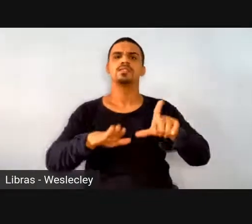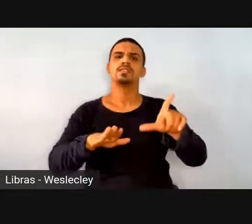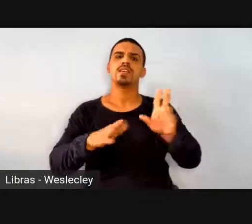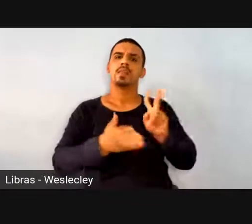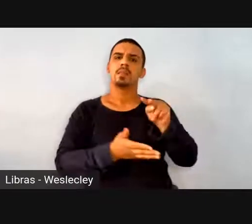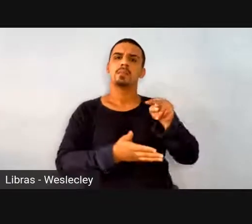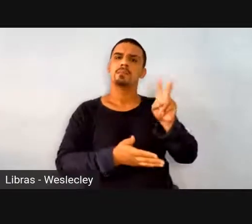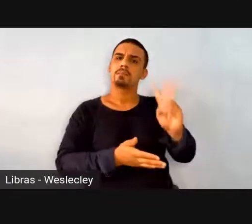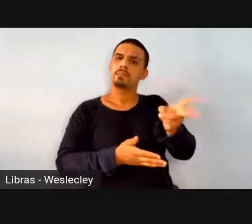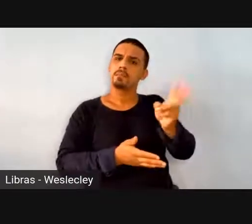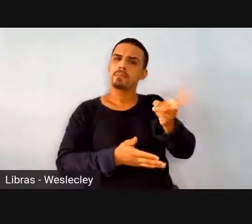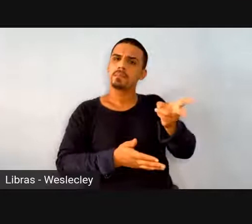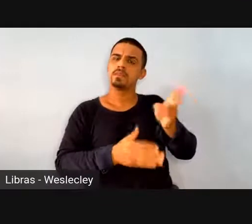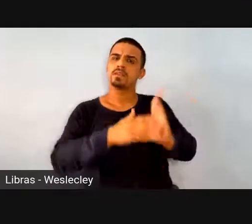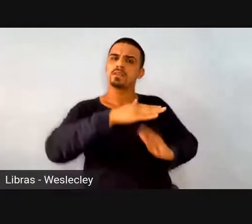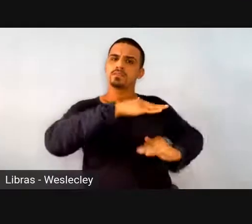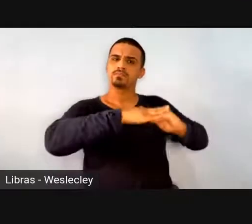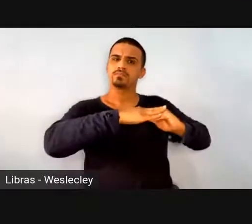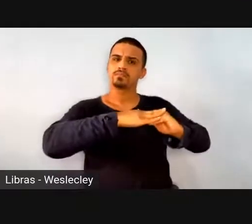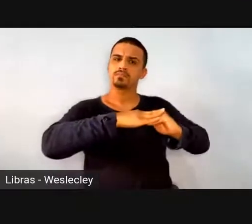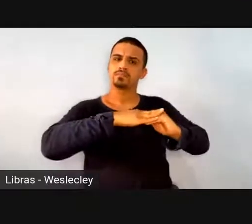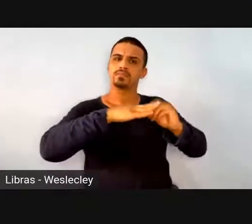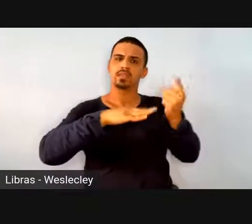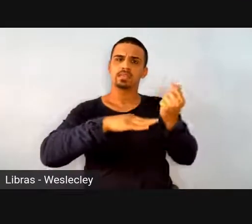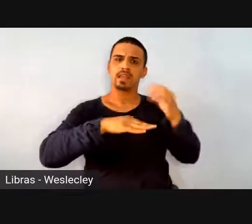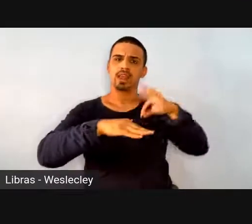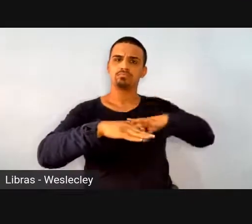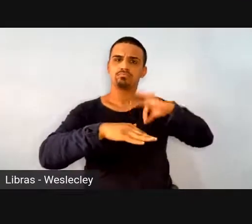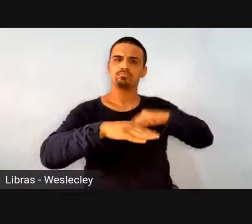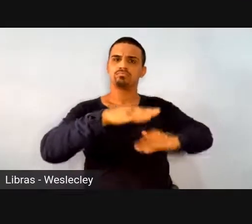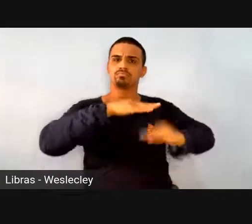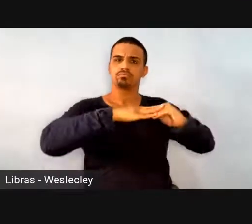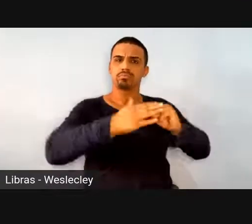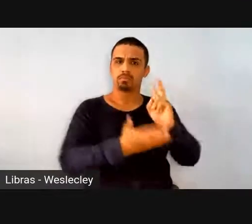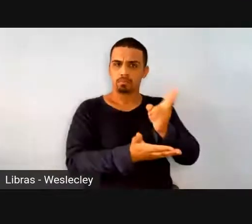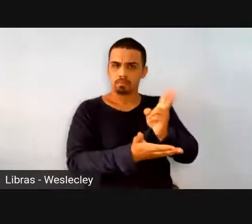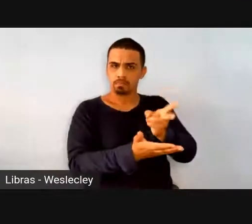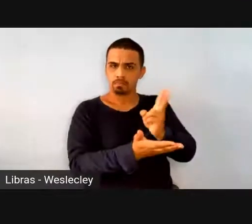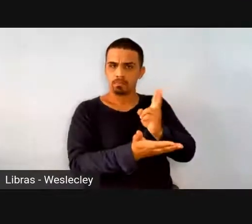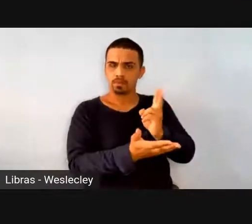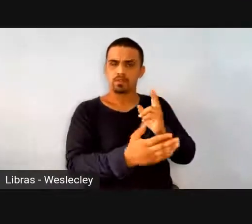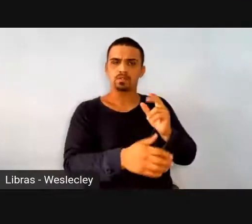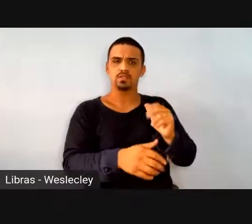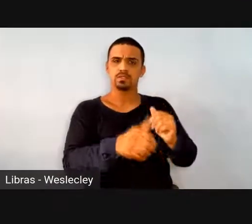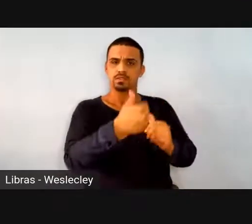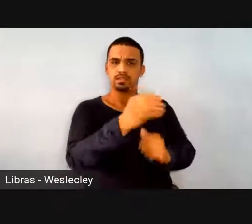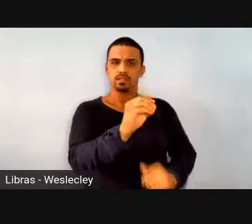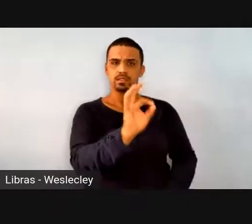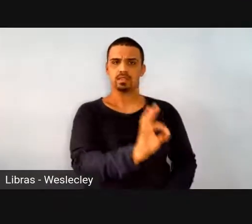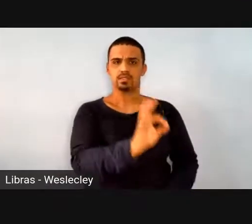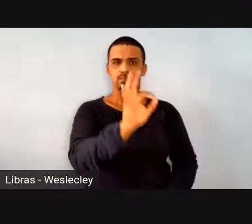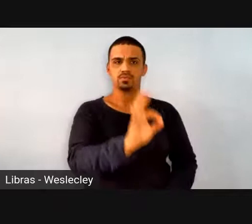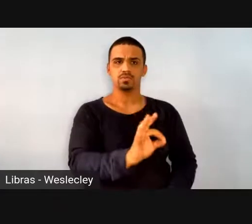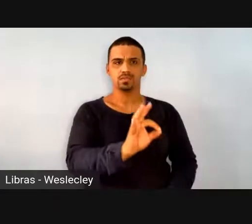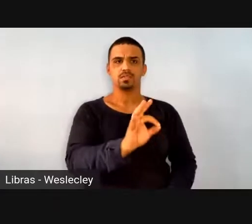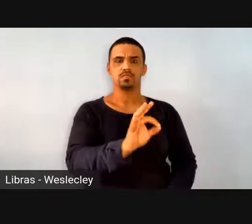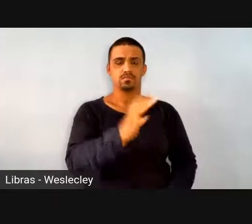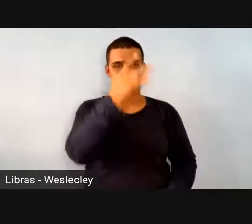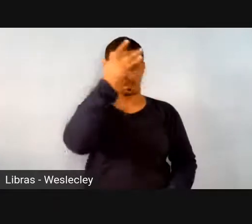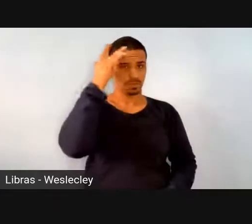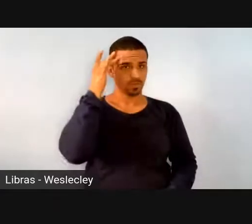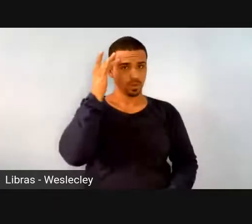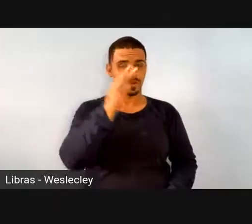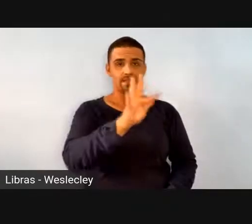mesmo teto, ainda proporcional à renda bruta, no caso, 10% da renda bruta de pessoa física. Né?